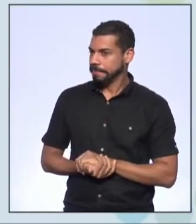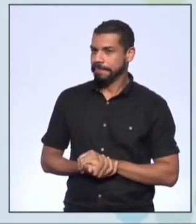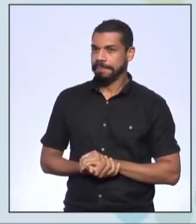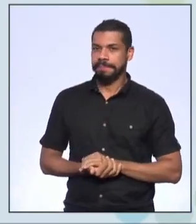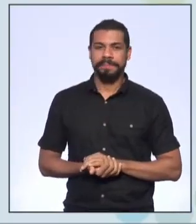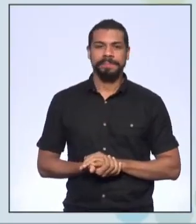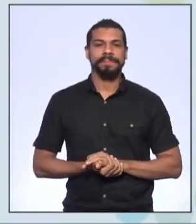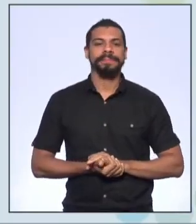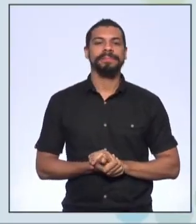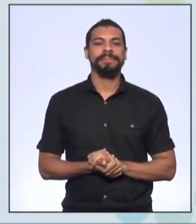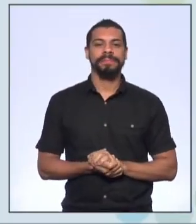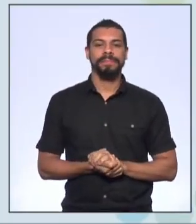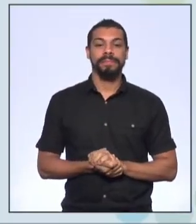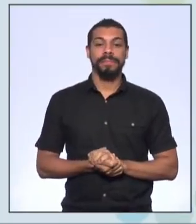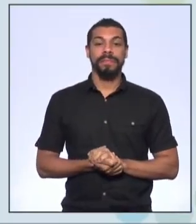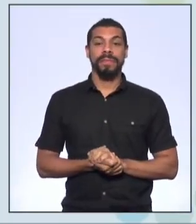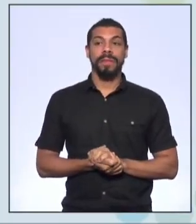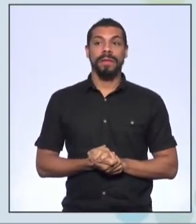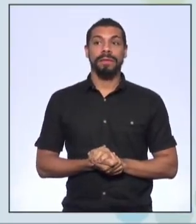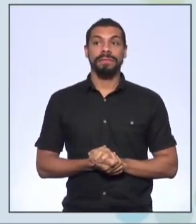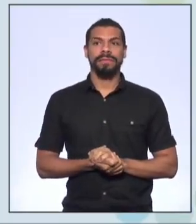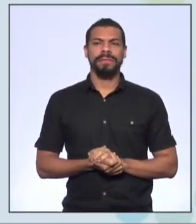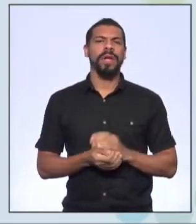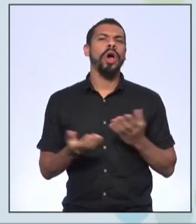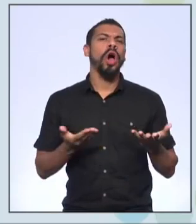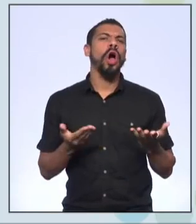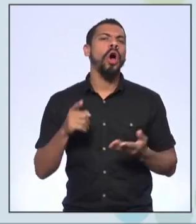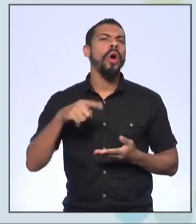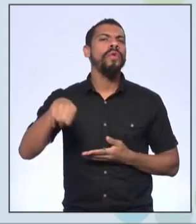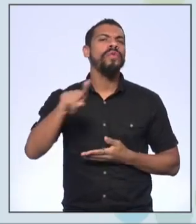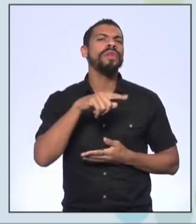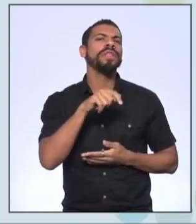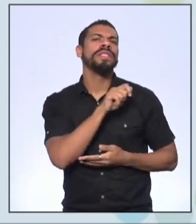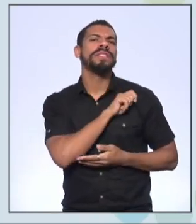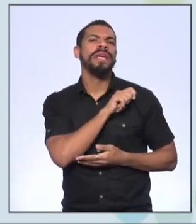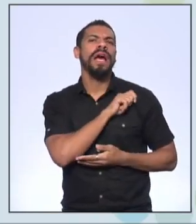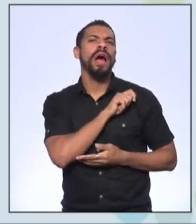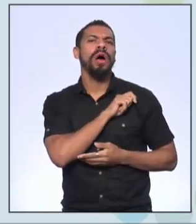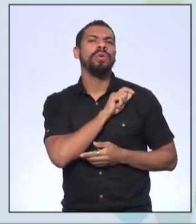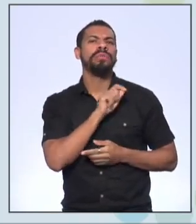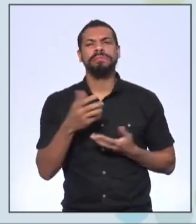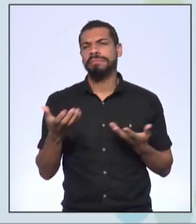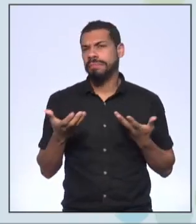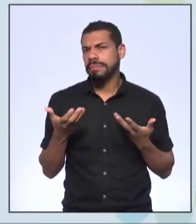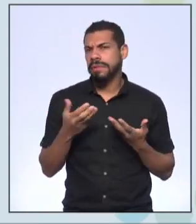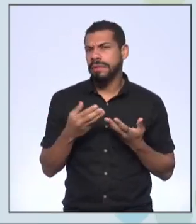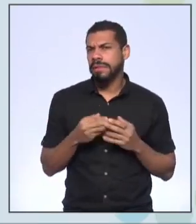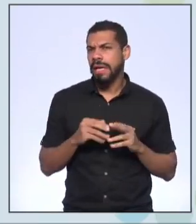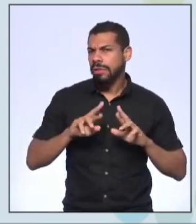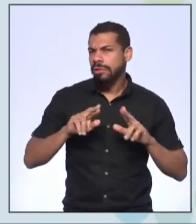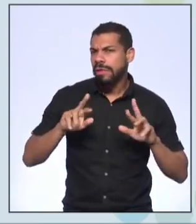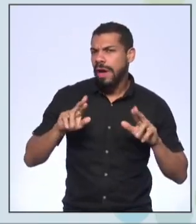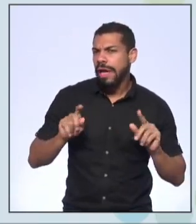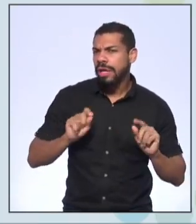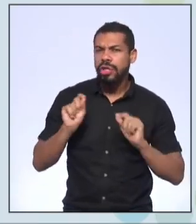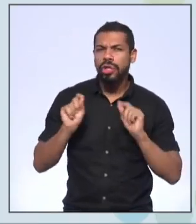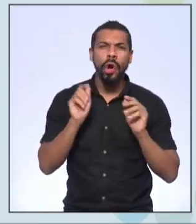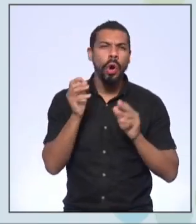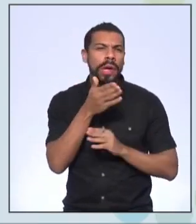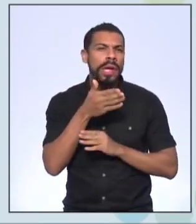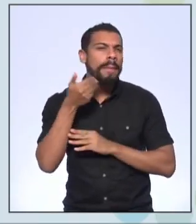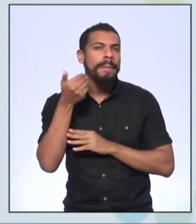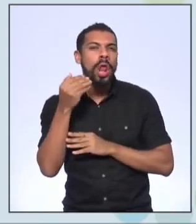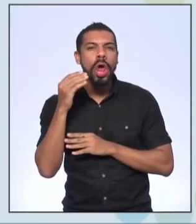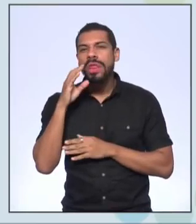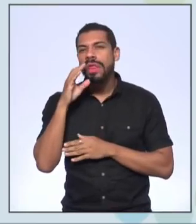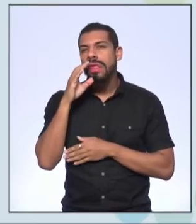Meus alunos queridos, falem para mim aí, desses materiais, quais são os melhores condutores de calor